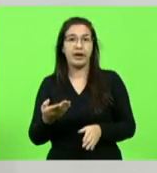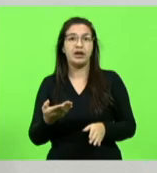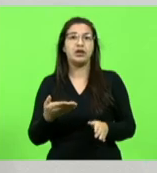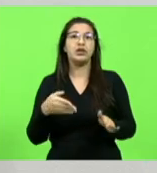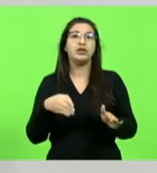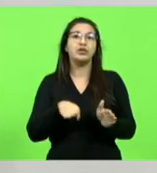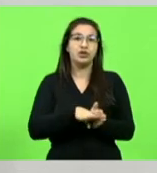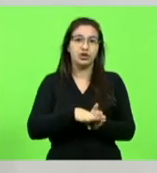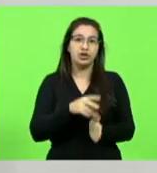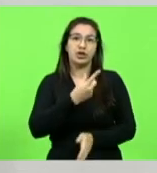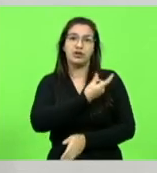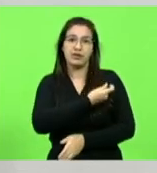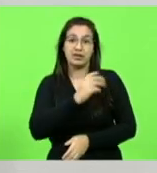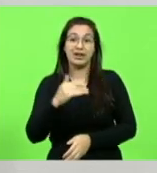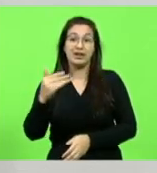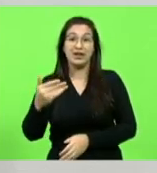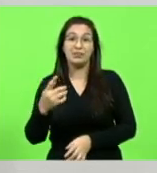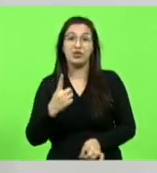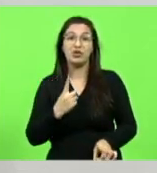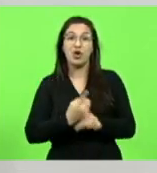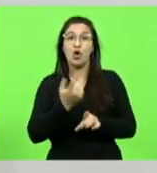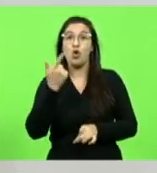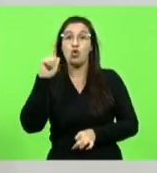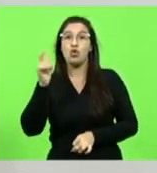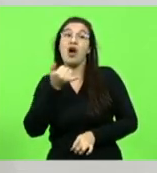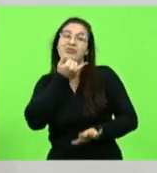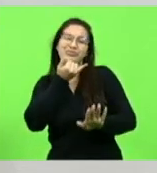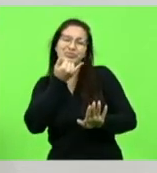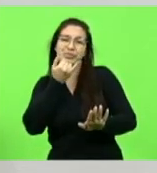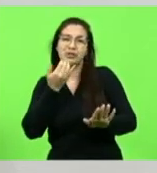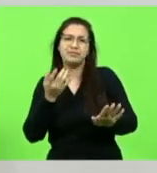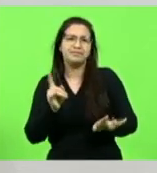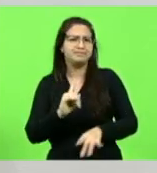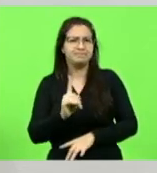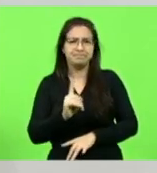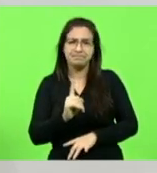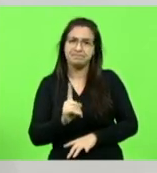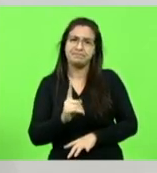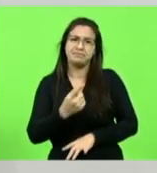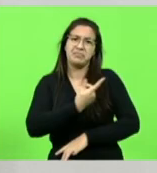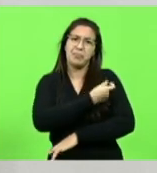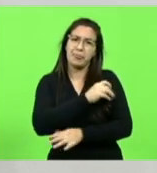motivo. Então, senhores, não me venham com essa desculpa de vacina,